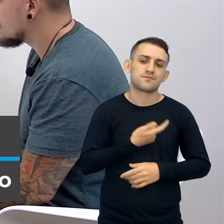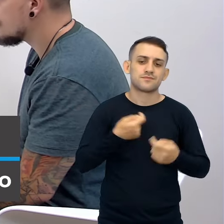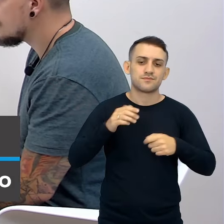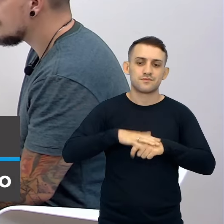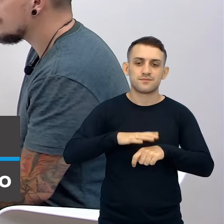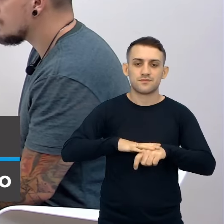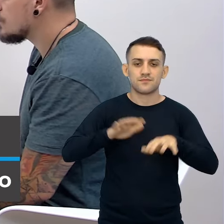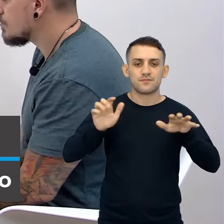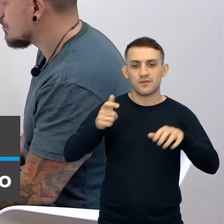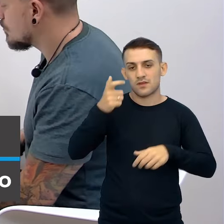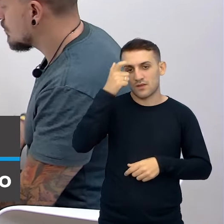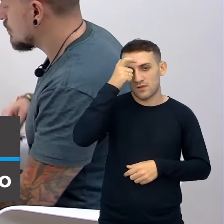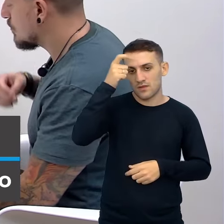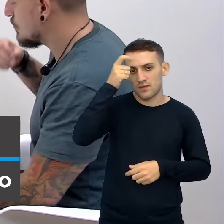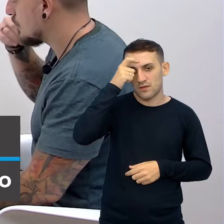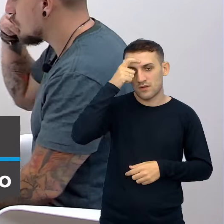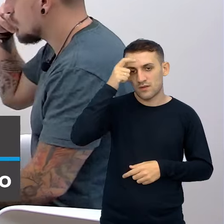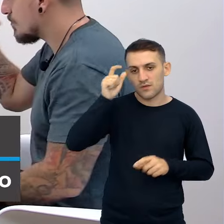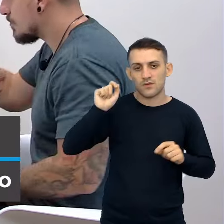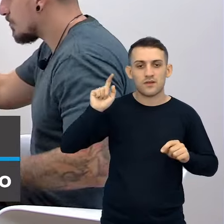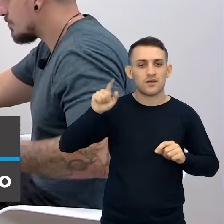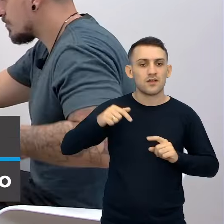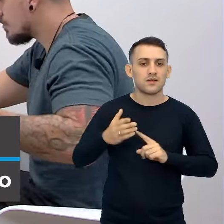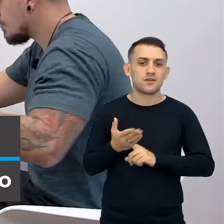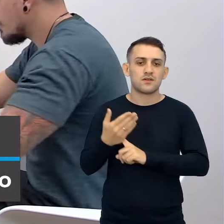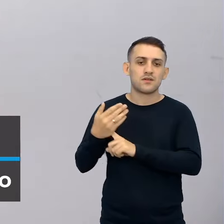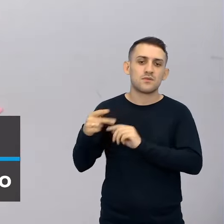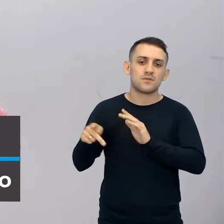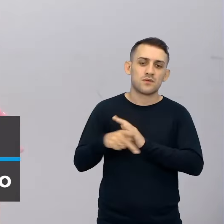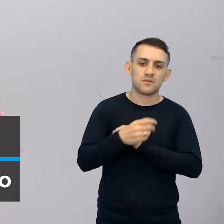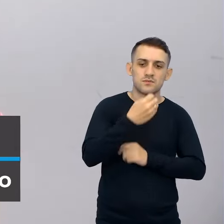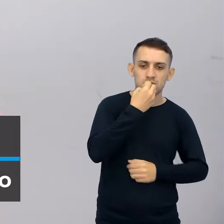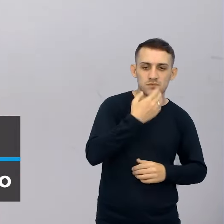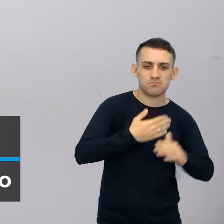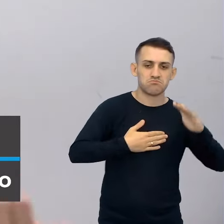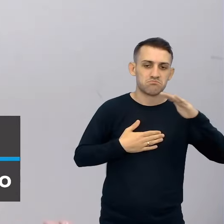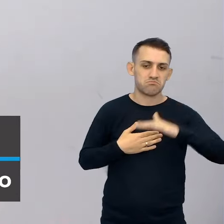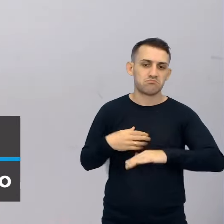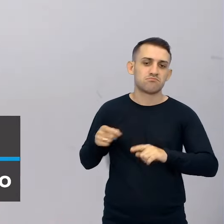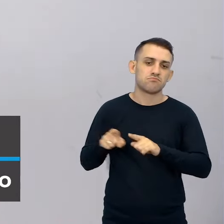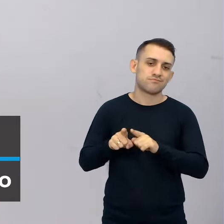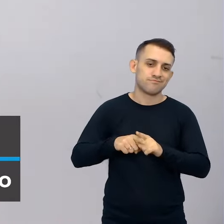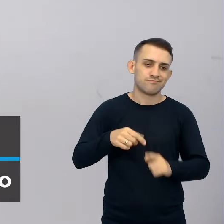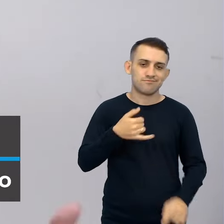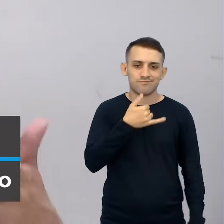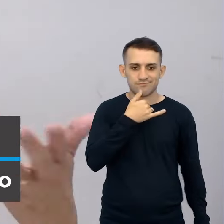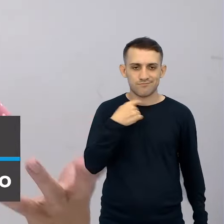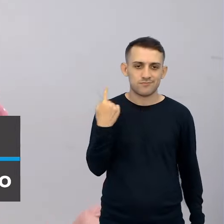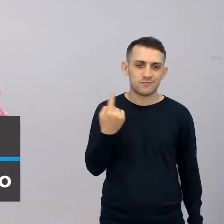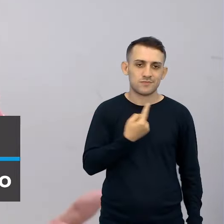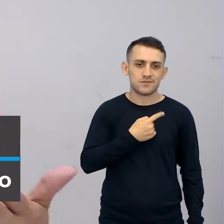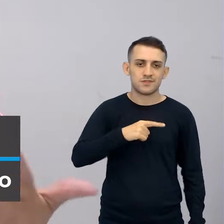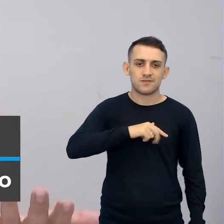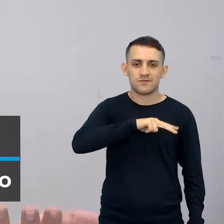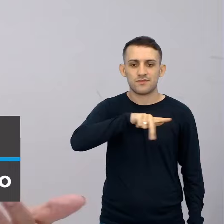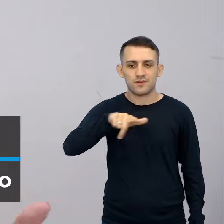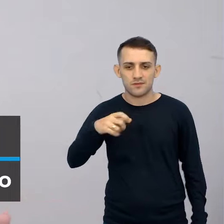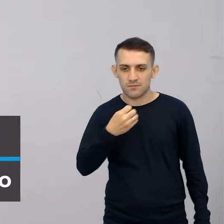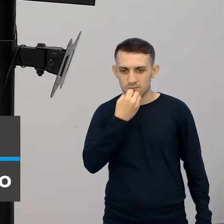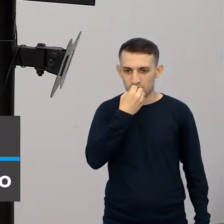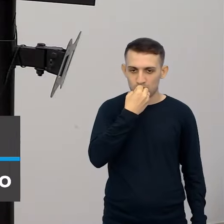Essa consciência, o que é essa tecnologia para o bem e para o mal, infelizmente, né? A gente tem coisas muito boas, mas